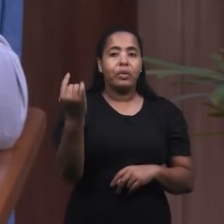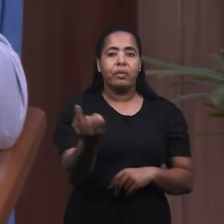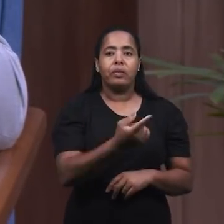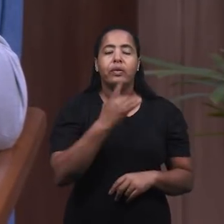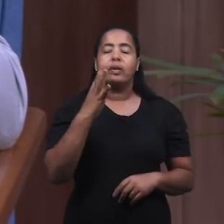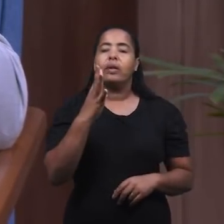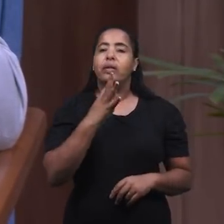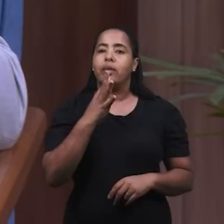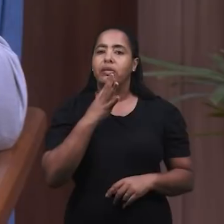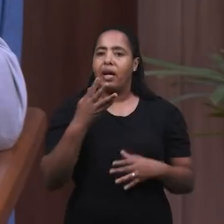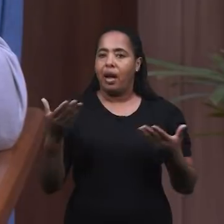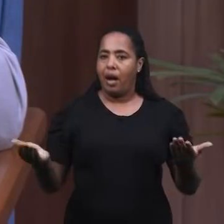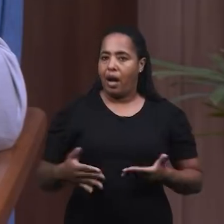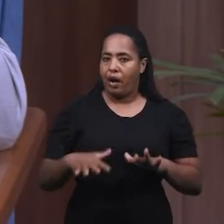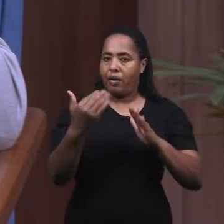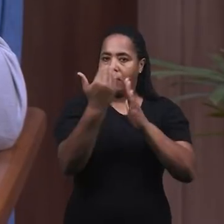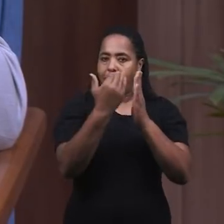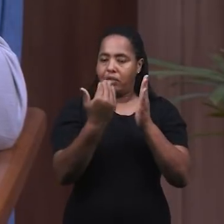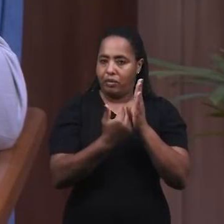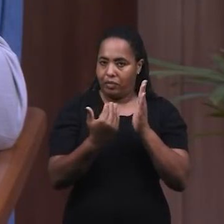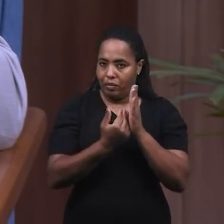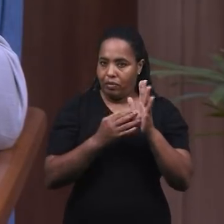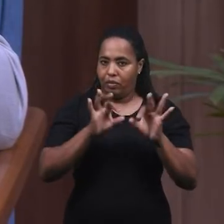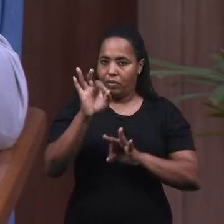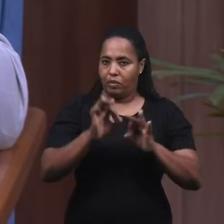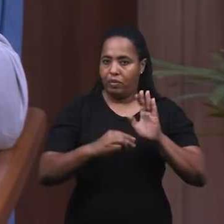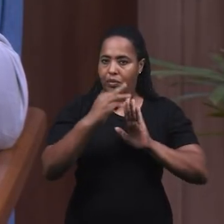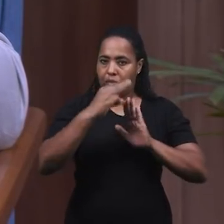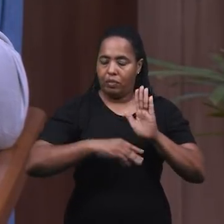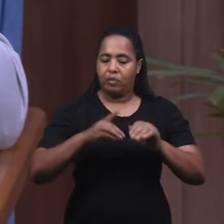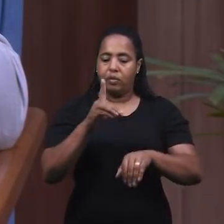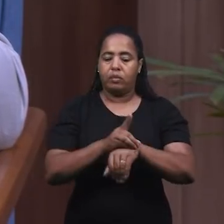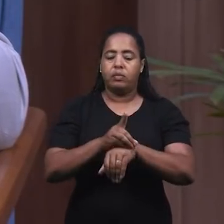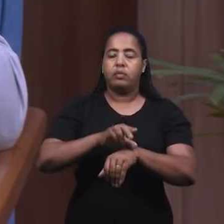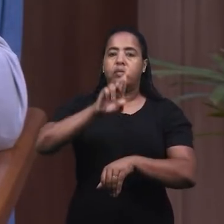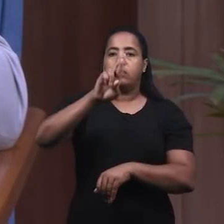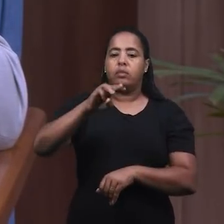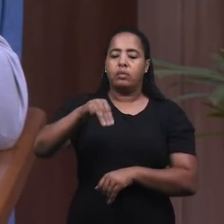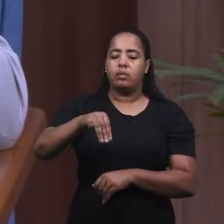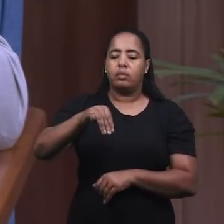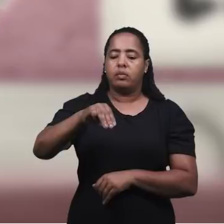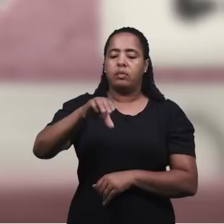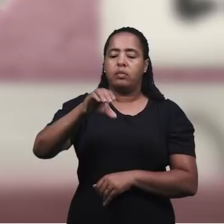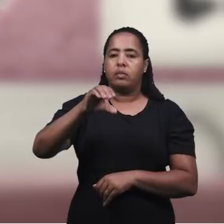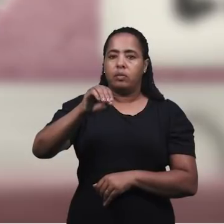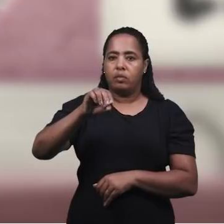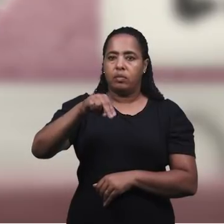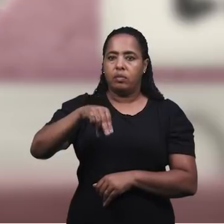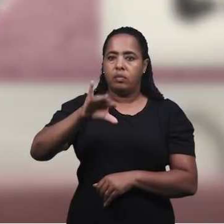que vai ser abordado agora no quadro Organização e Método pela doutora Mônica Médici.